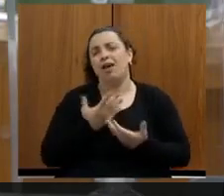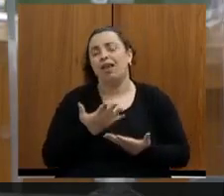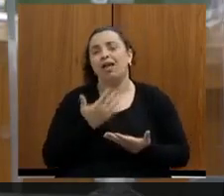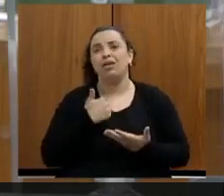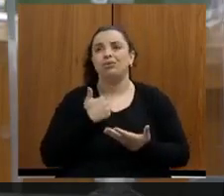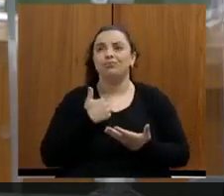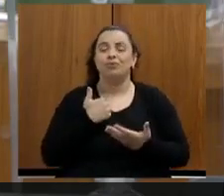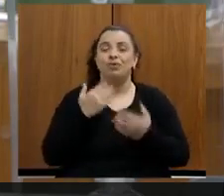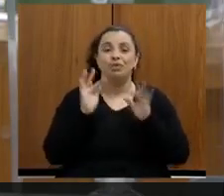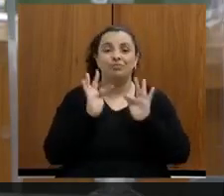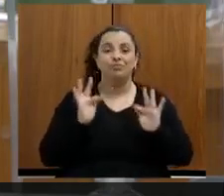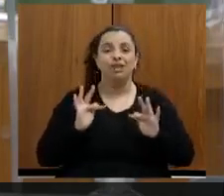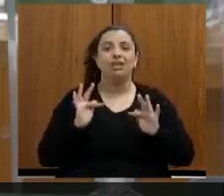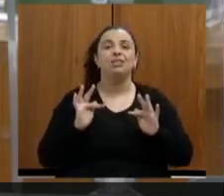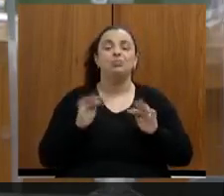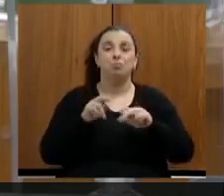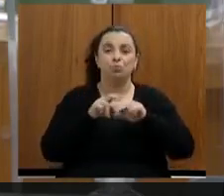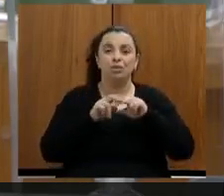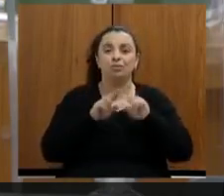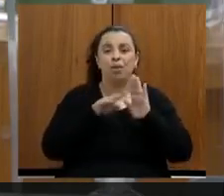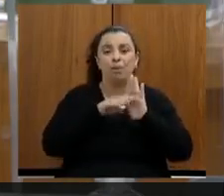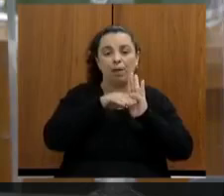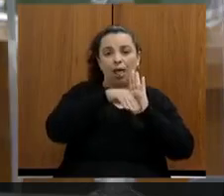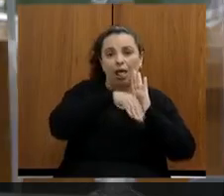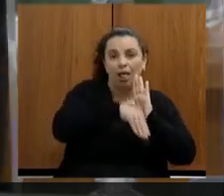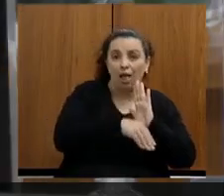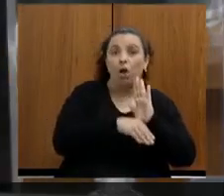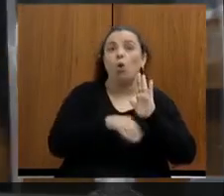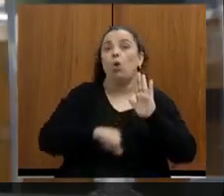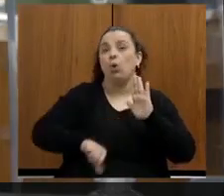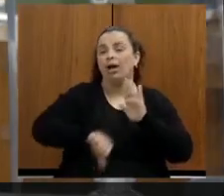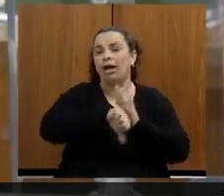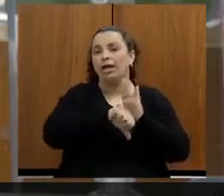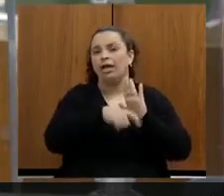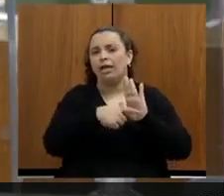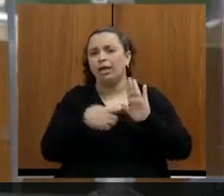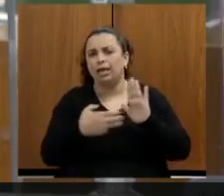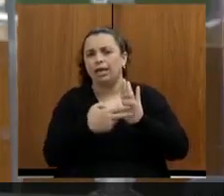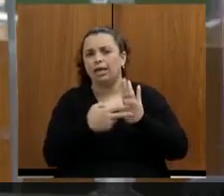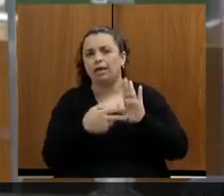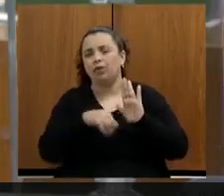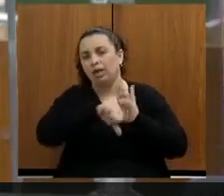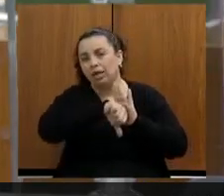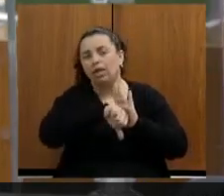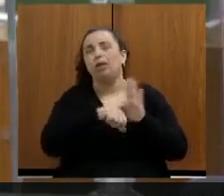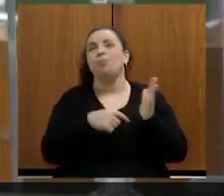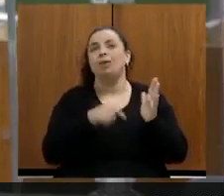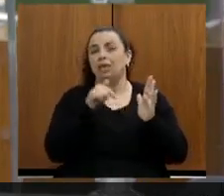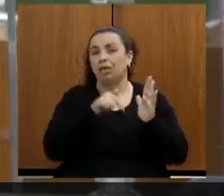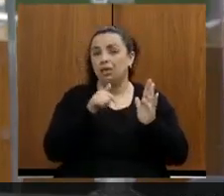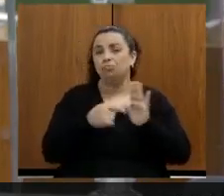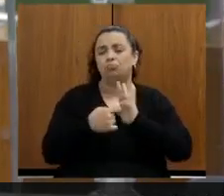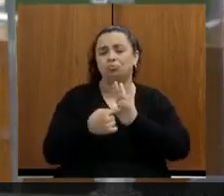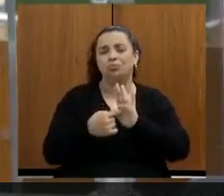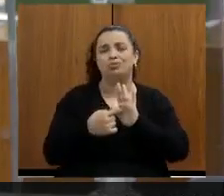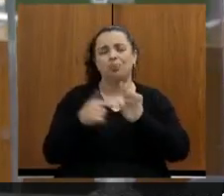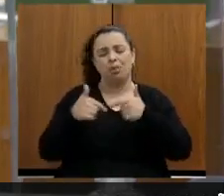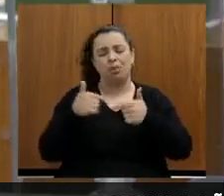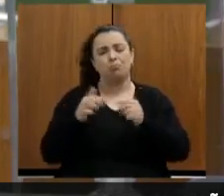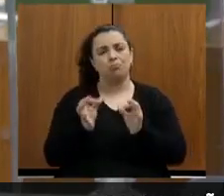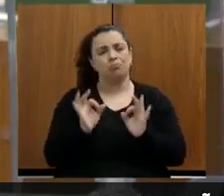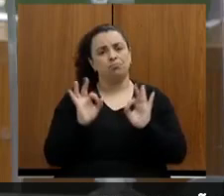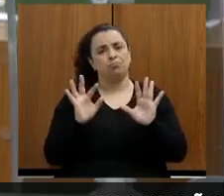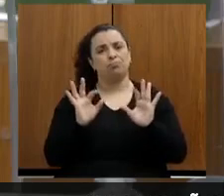queda das taxas de criminalidade nessa diminuição da criminalidade tem feito também uma diferença dizer